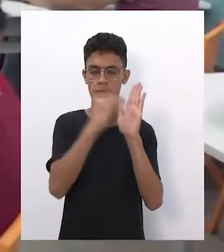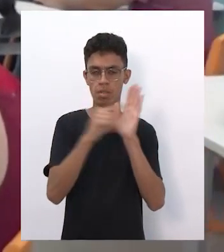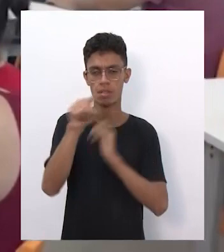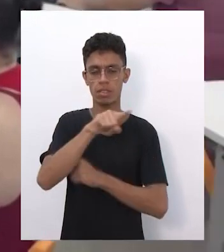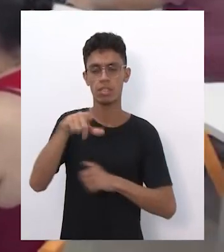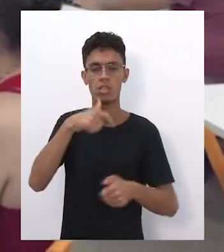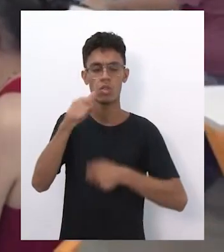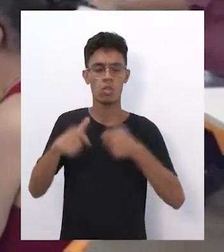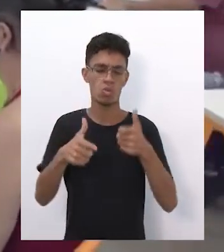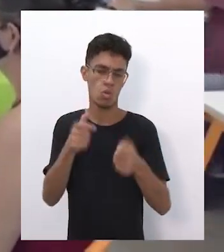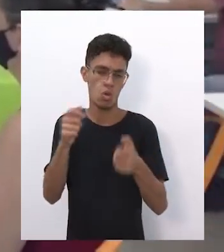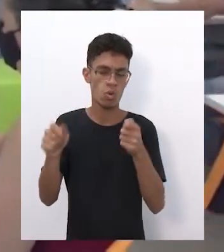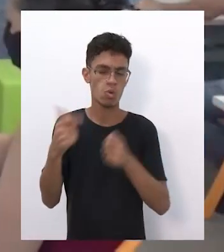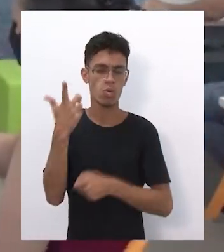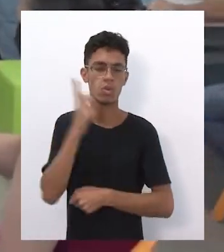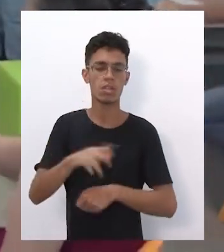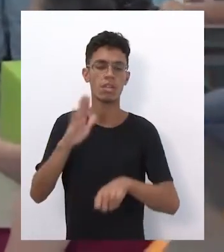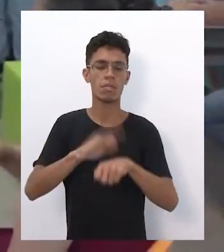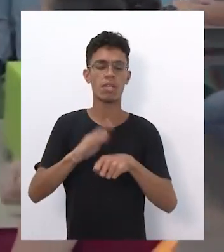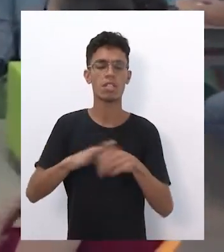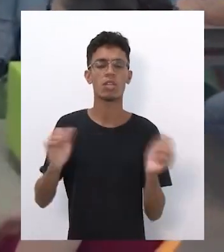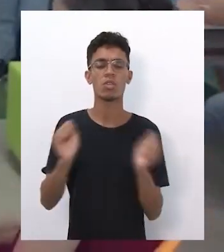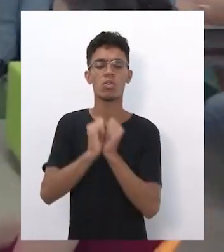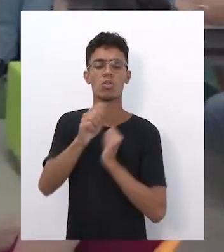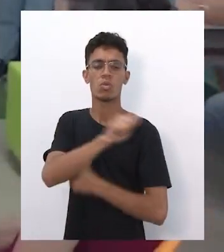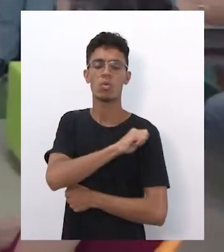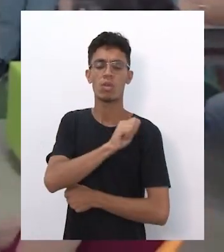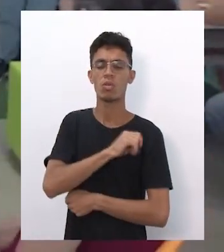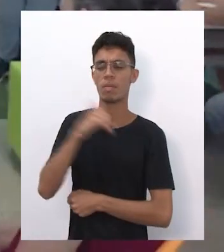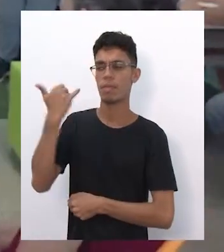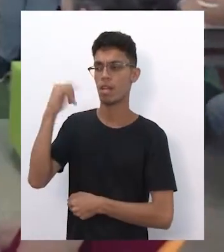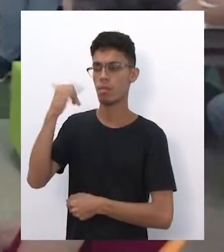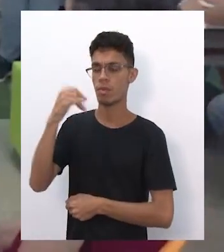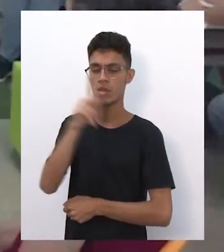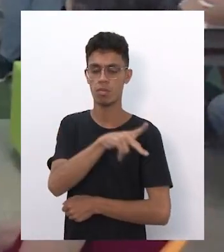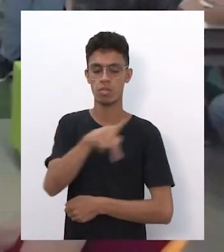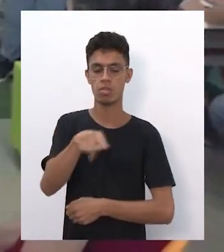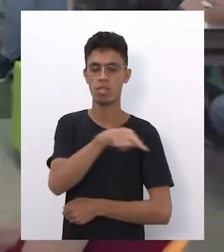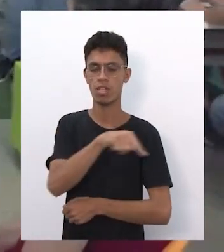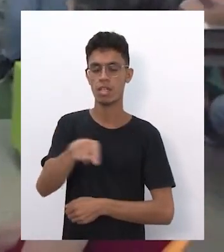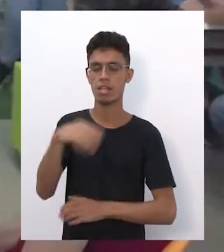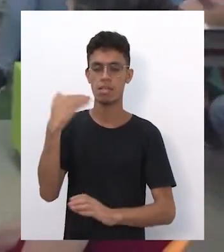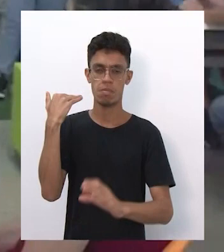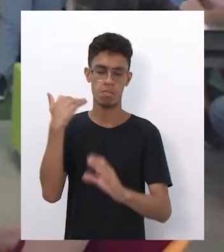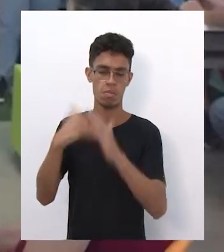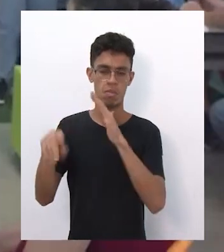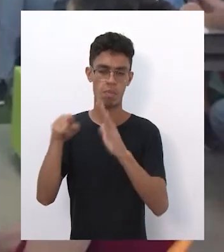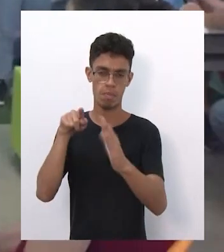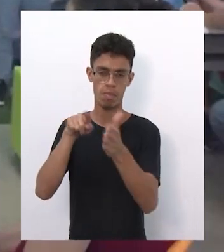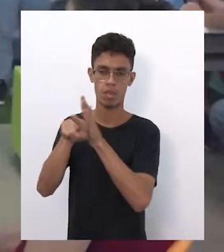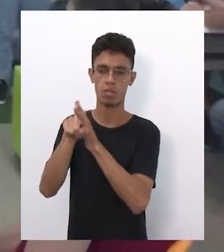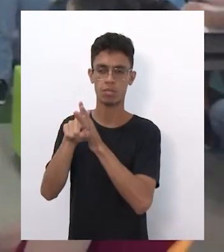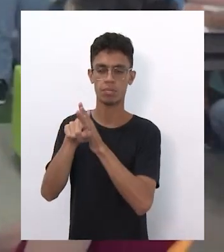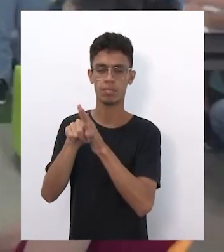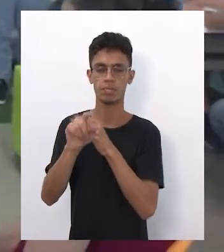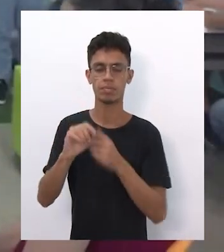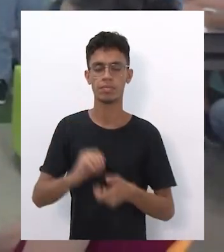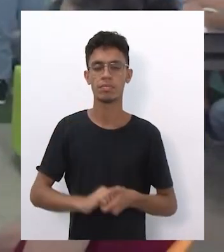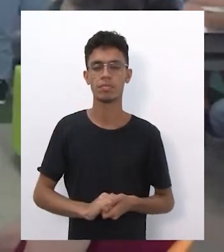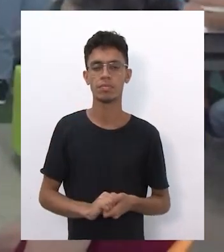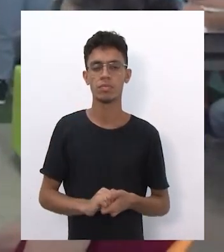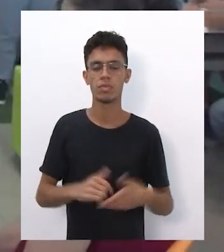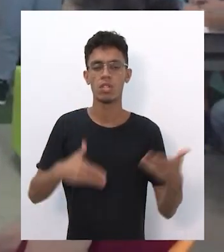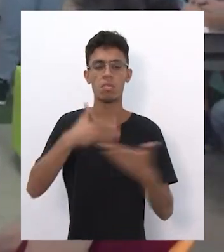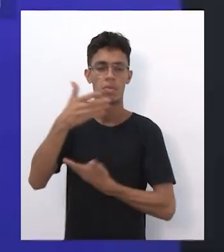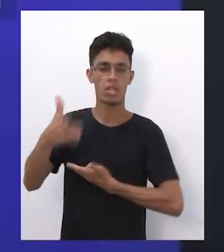você fazer com os alunos. O aluno acessa pelo celular e o professor projeta as perguntas. Tá? Ele é interativo, você pode